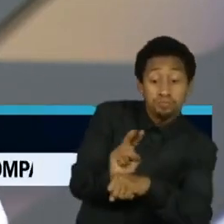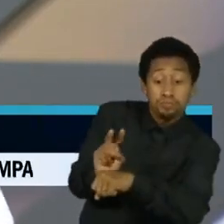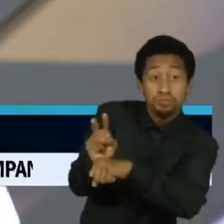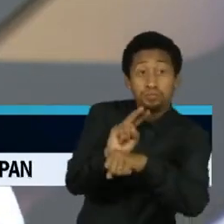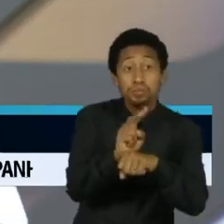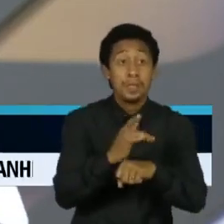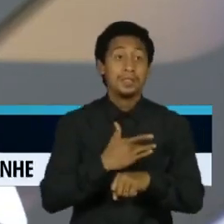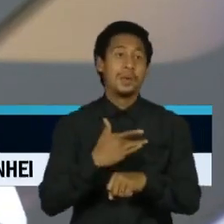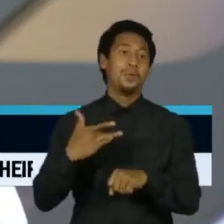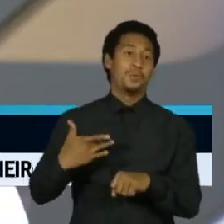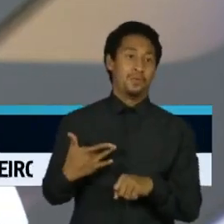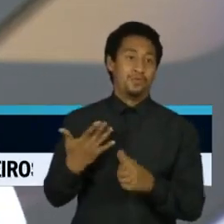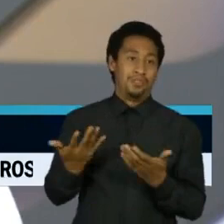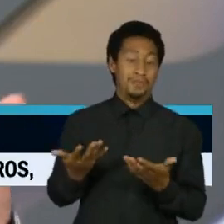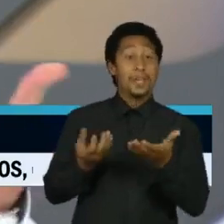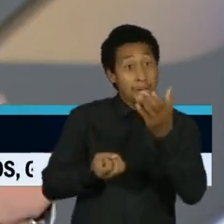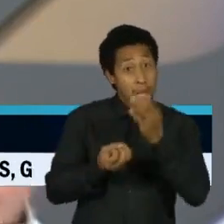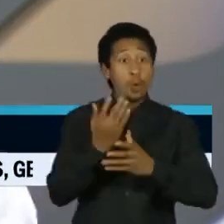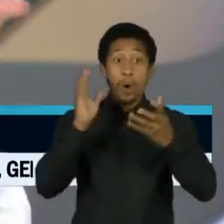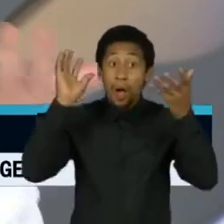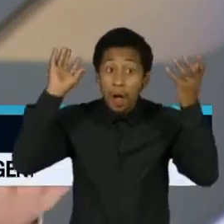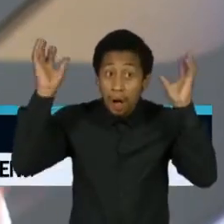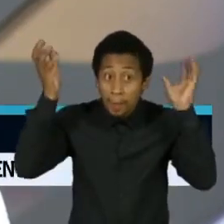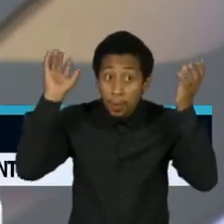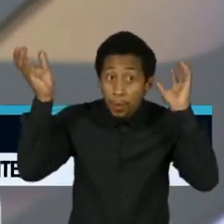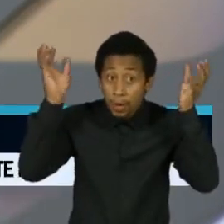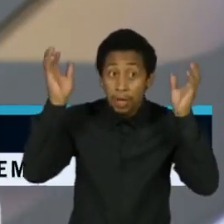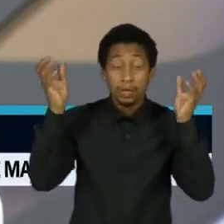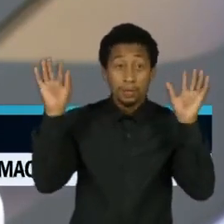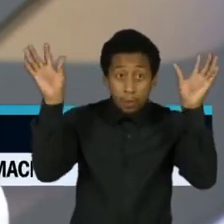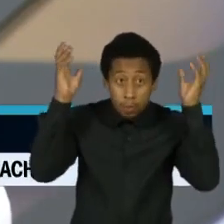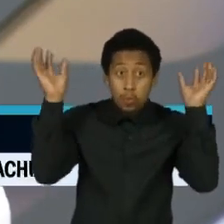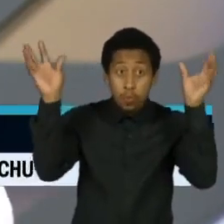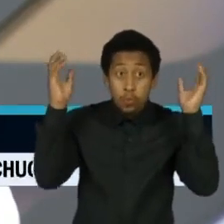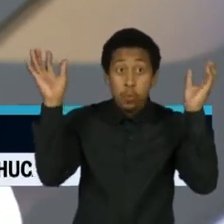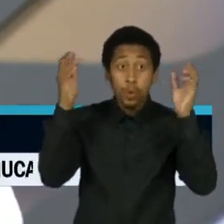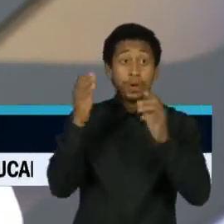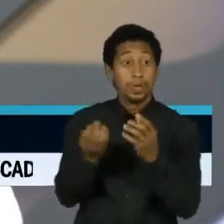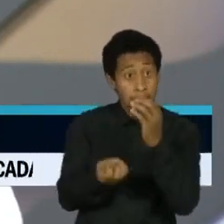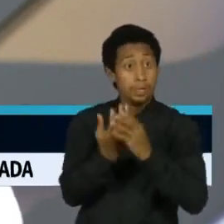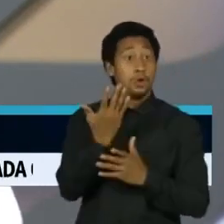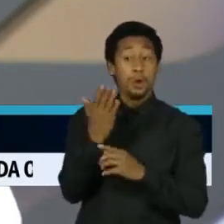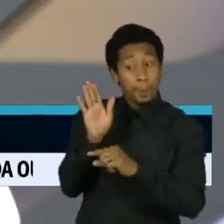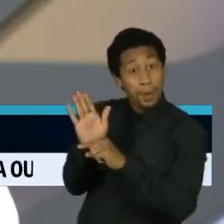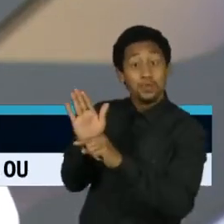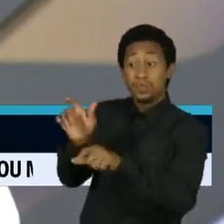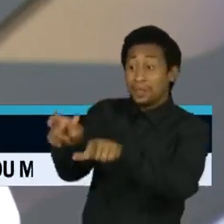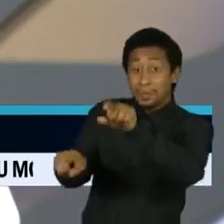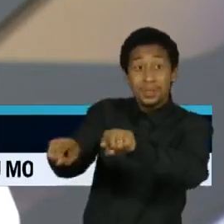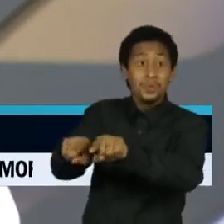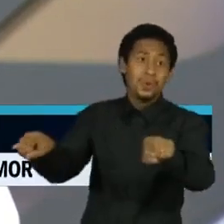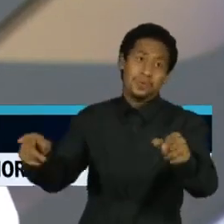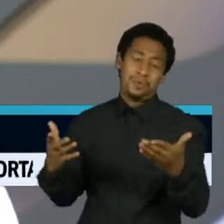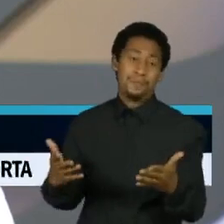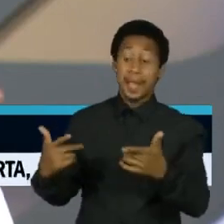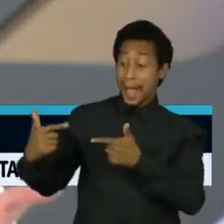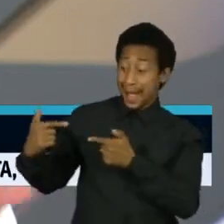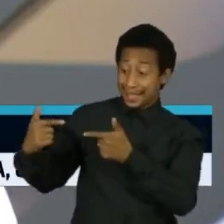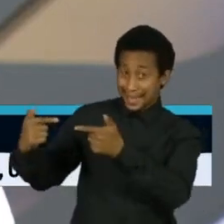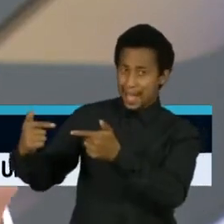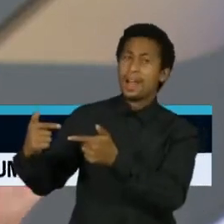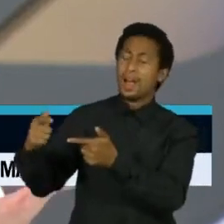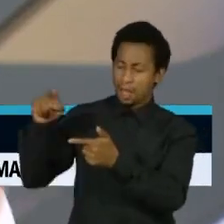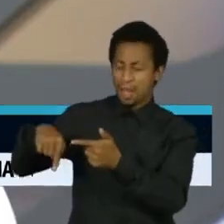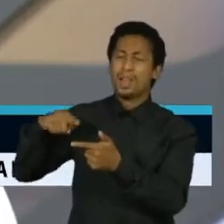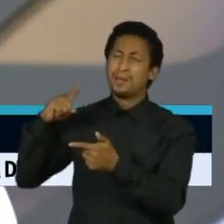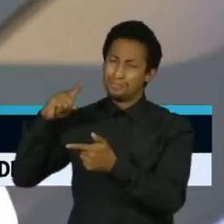nisso, quer dizer, então a guerra traz algumas coisas que ficam para depois da guerra. Então, o